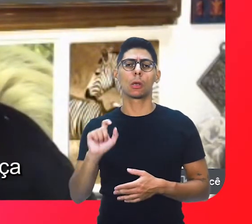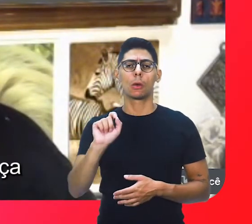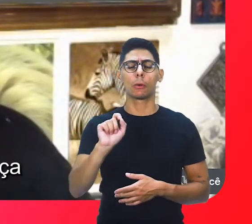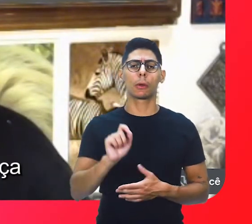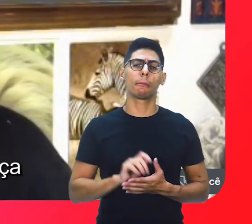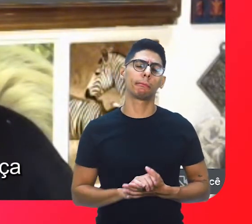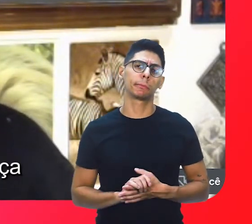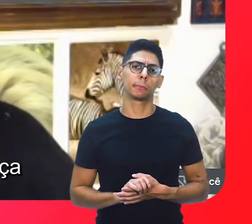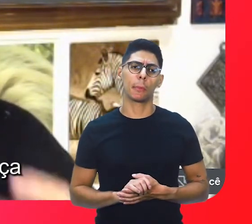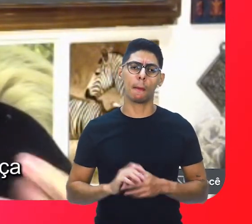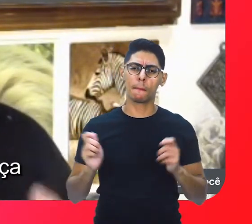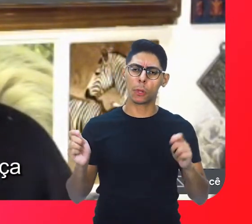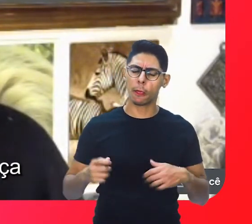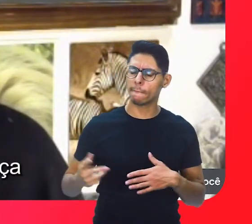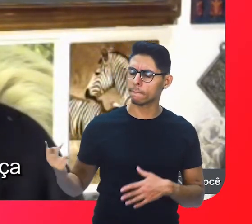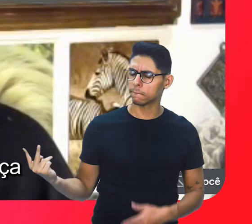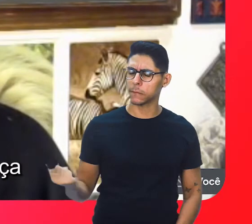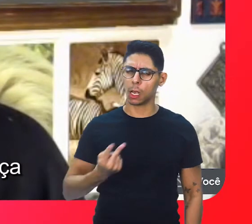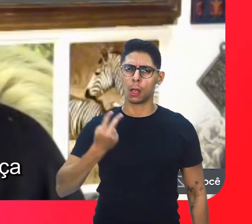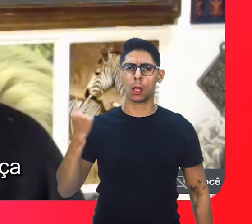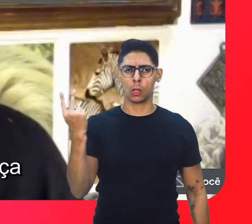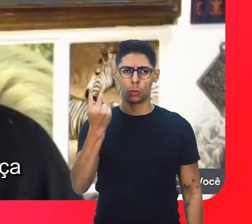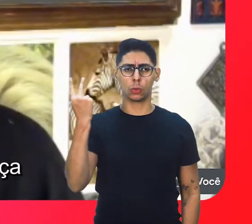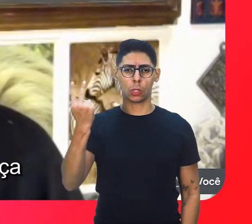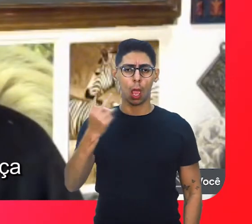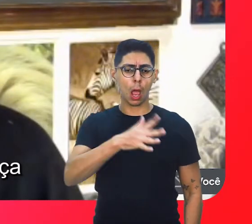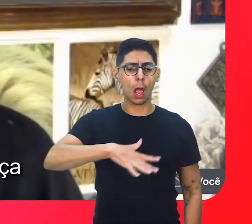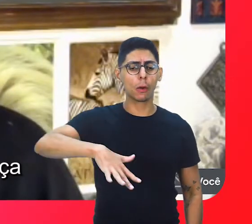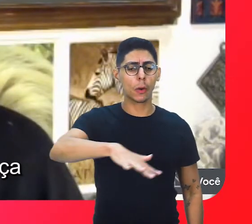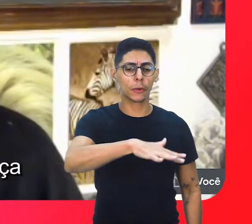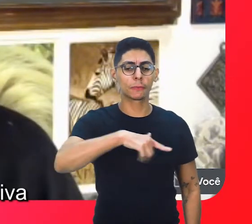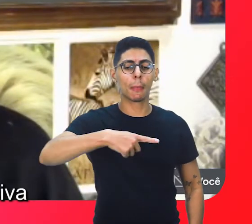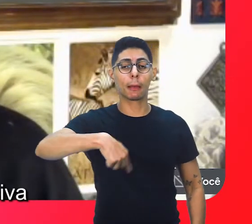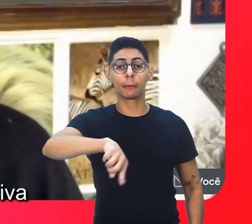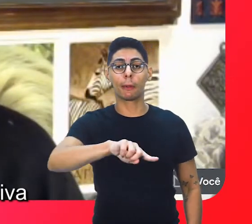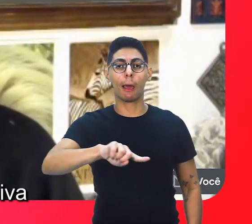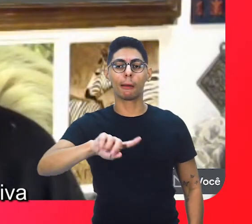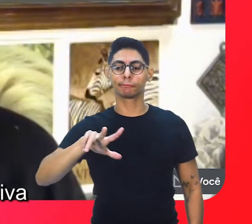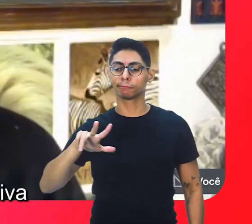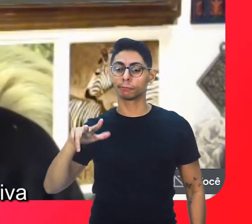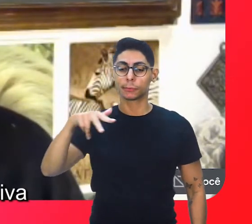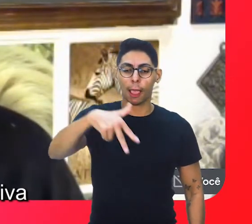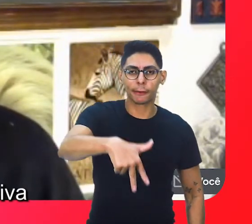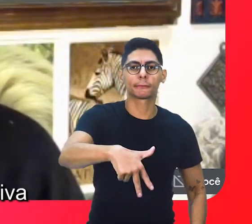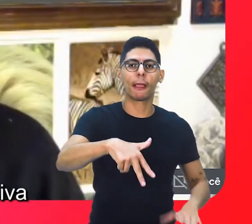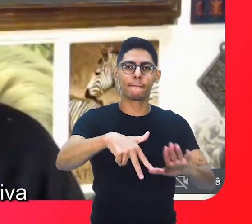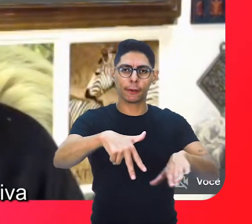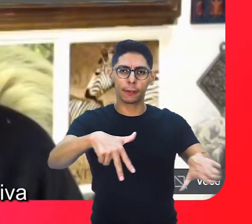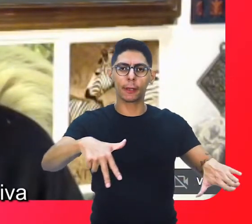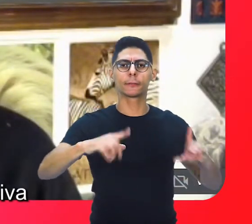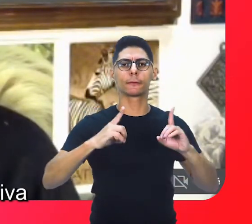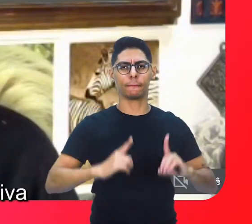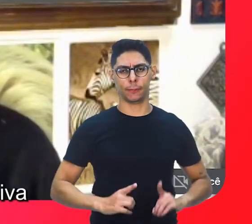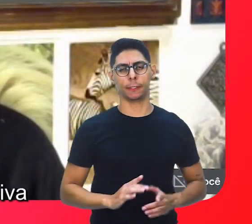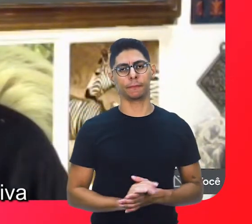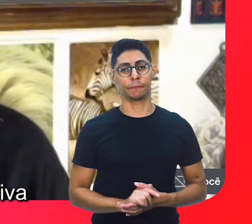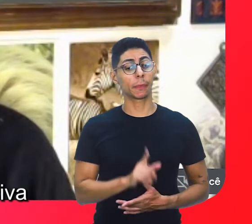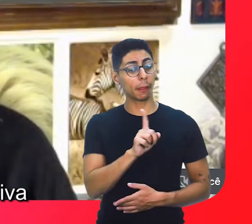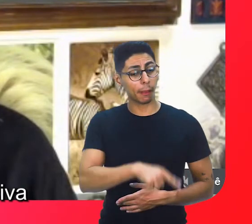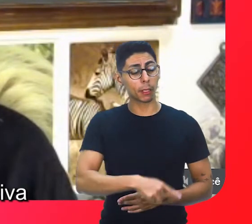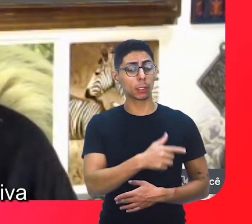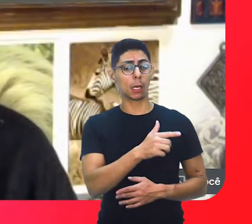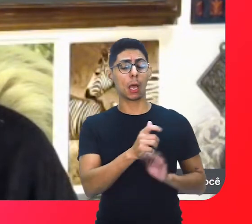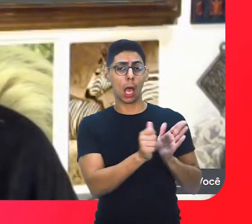fazer, valorizar, consolidar o espaço da criança com deficiência, e essa Agenda 227 é totalmente a favor da